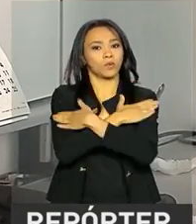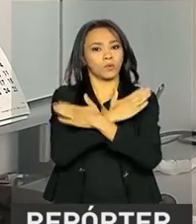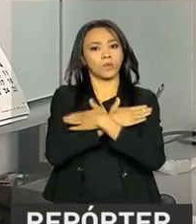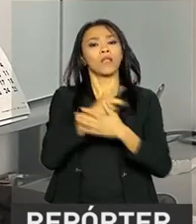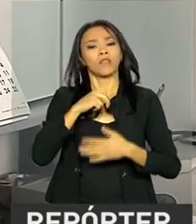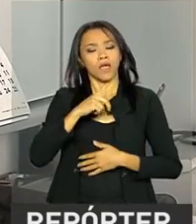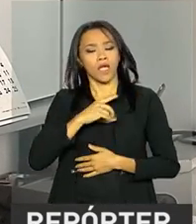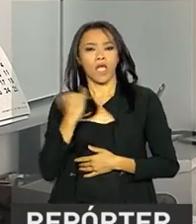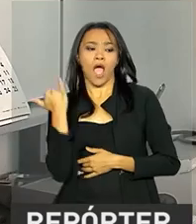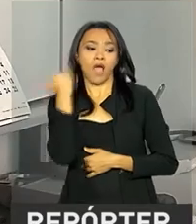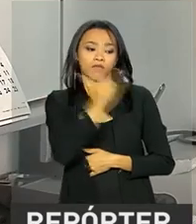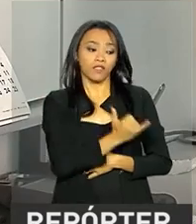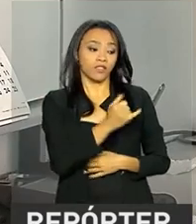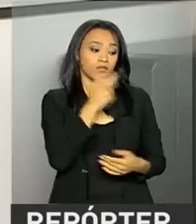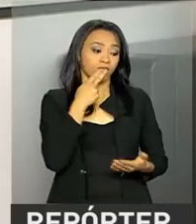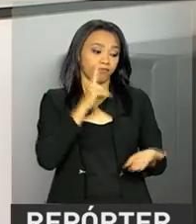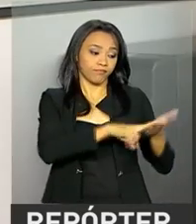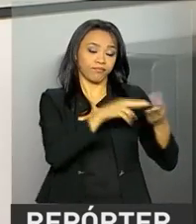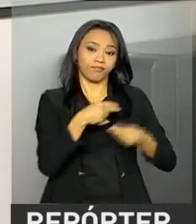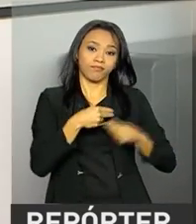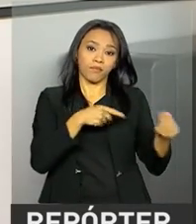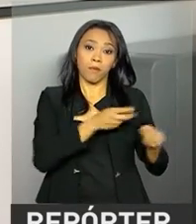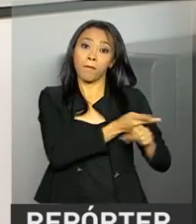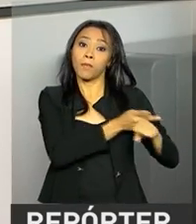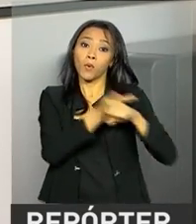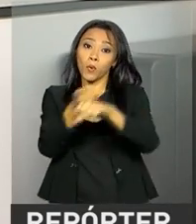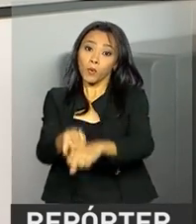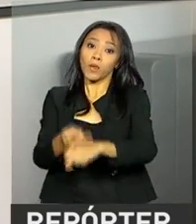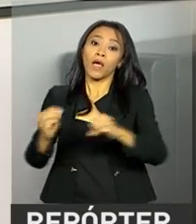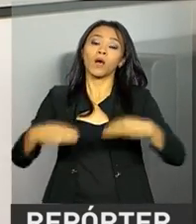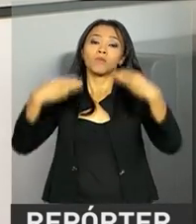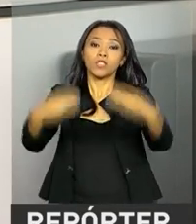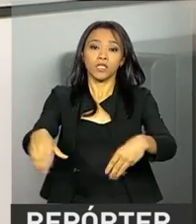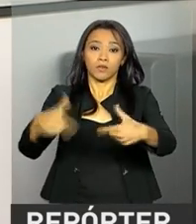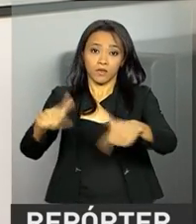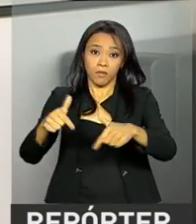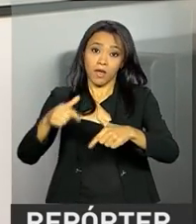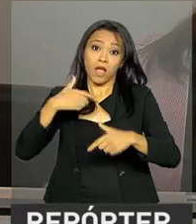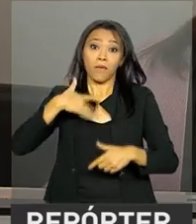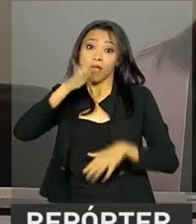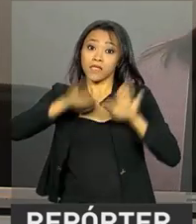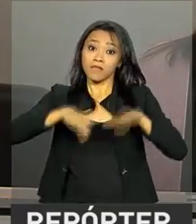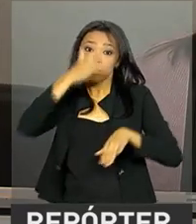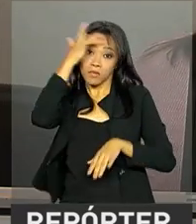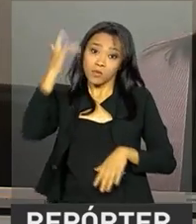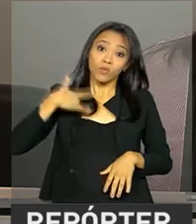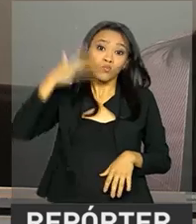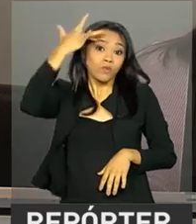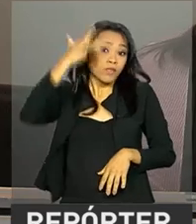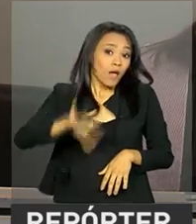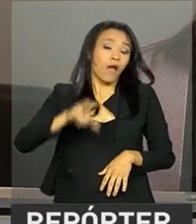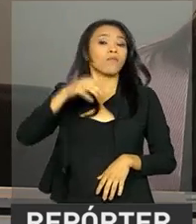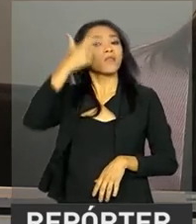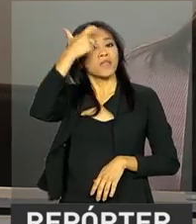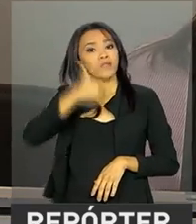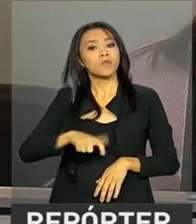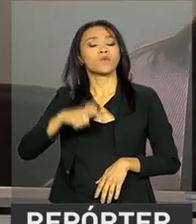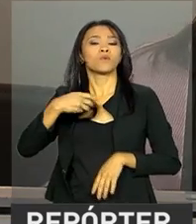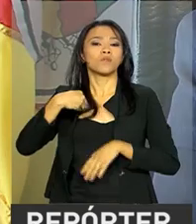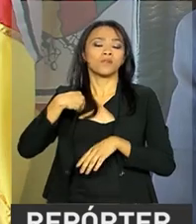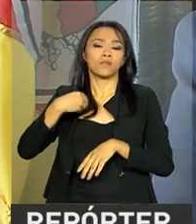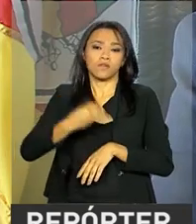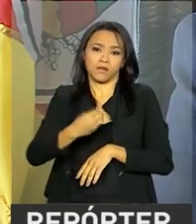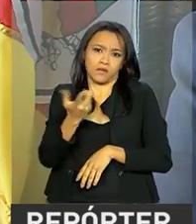para procurar o Ministério do Trabalho, pois em alguns casos o próprio trabalhador não sabe que seus dados foram usados nas